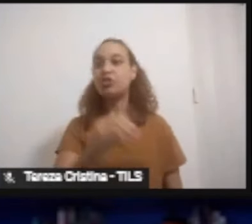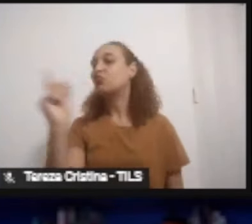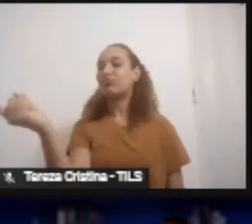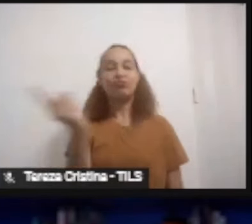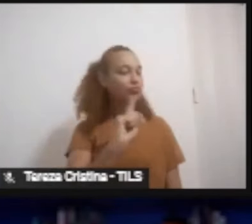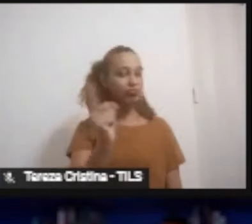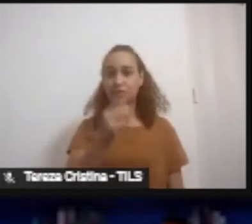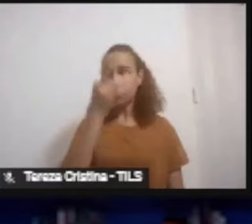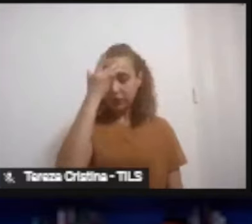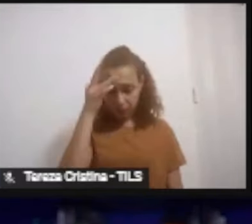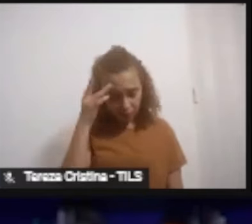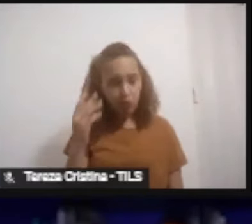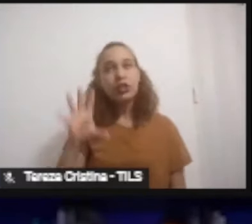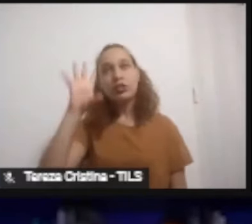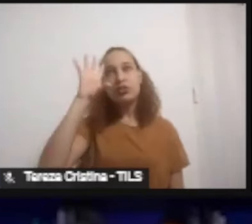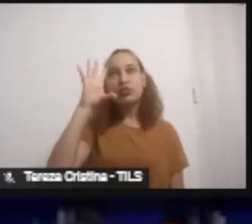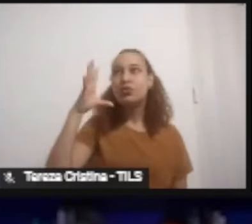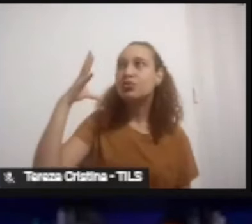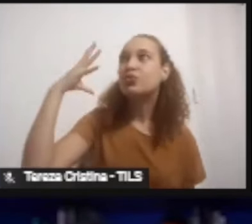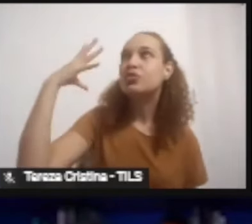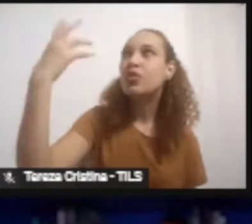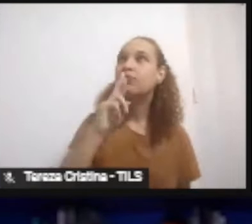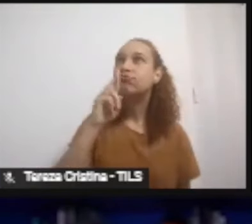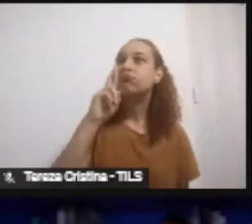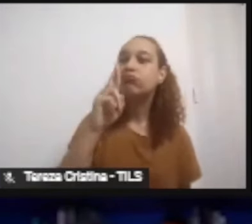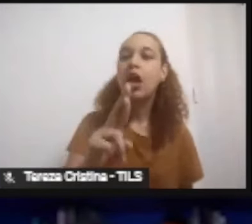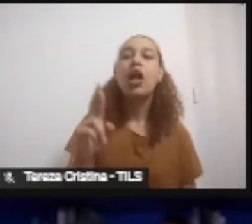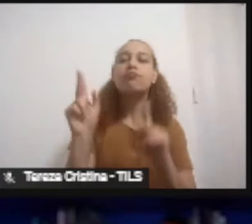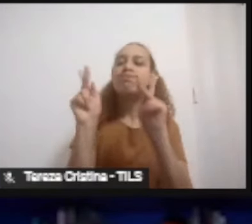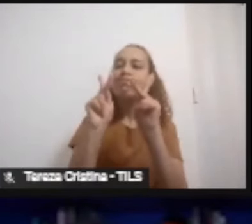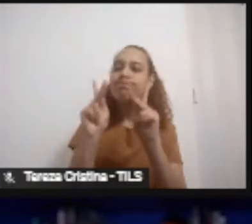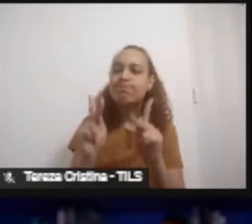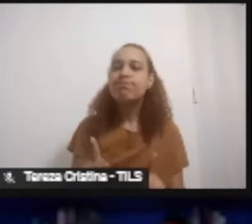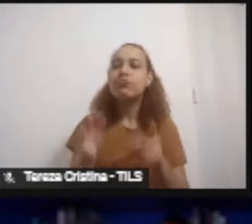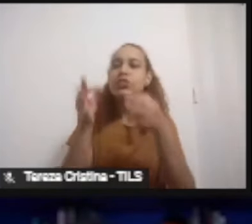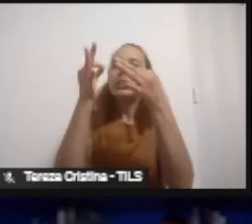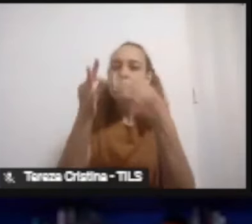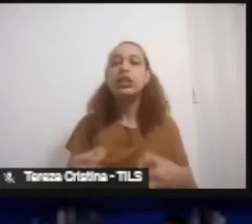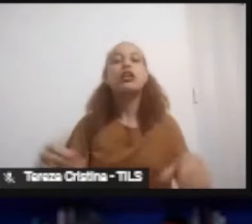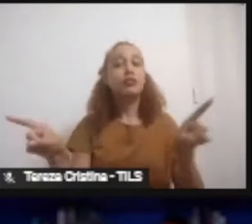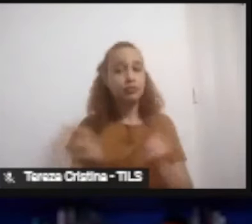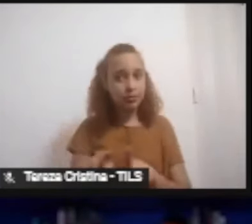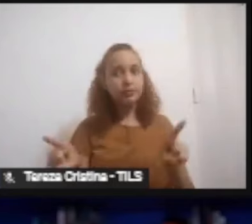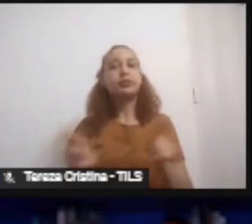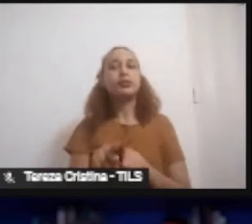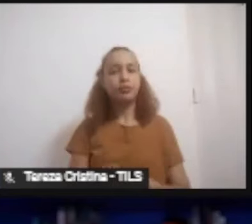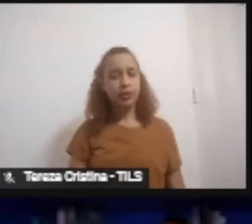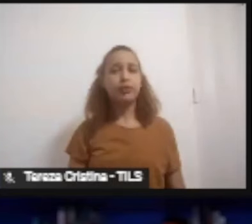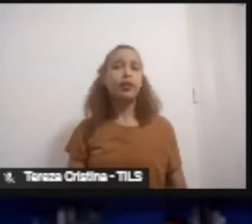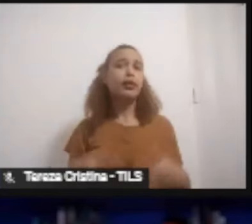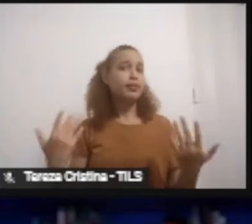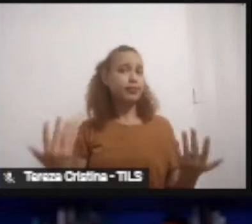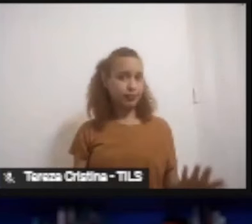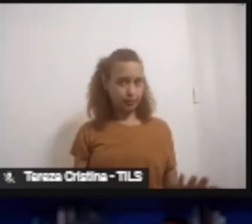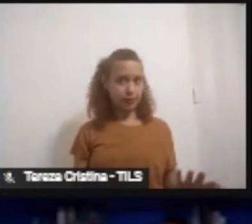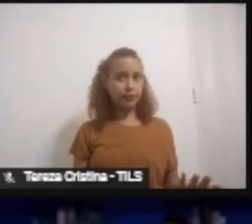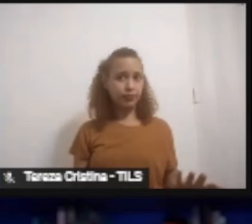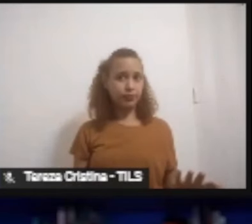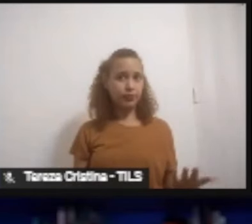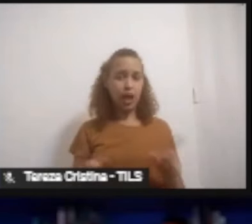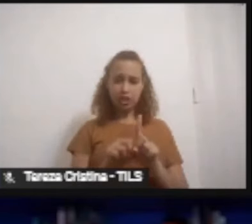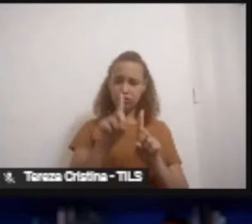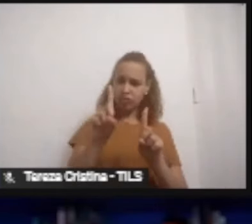que resolvem os seus problemas quando adultos de forma pacífica também. Tá? Então, as estatísticas estão aí para nos mostrar. Quando a